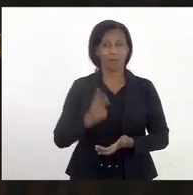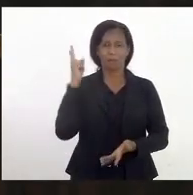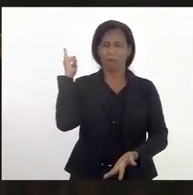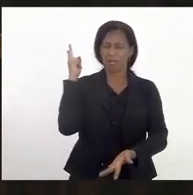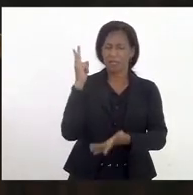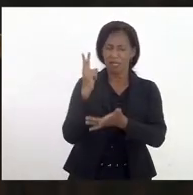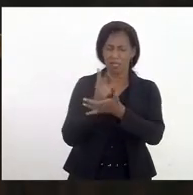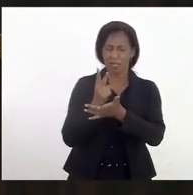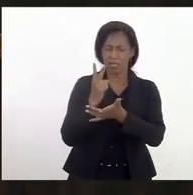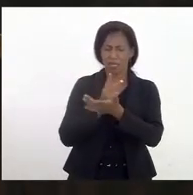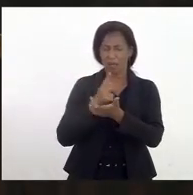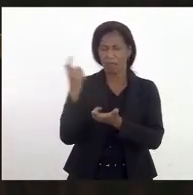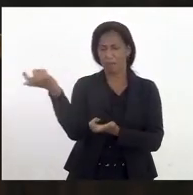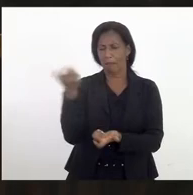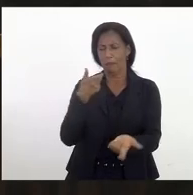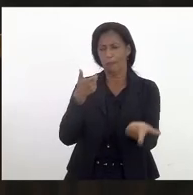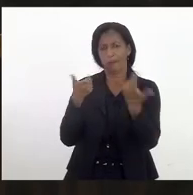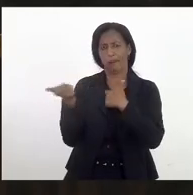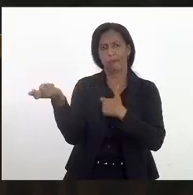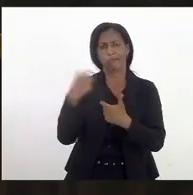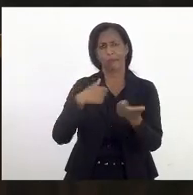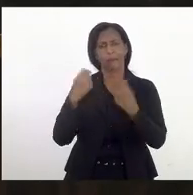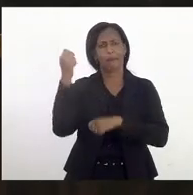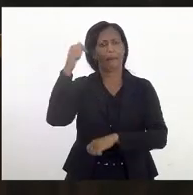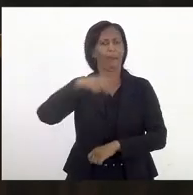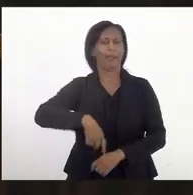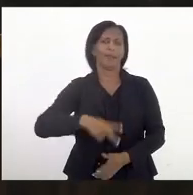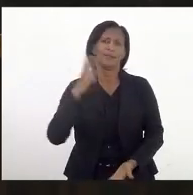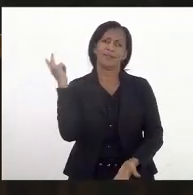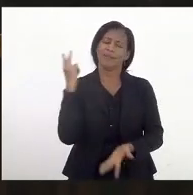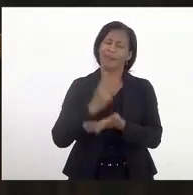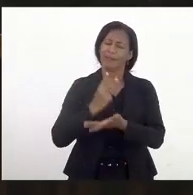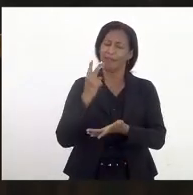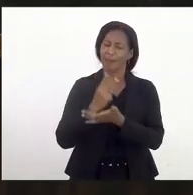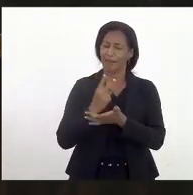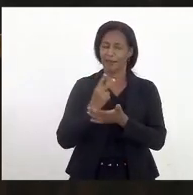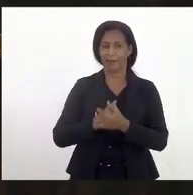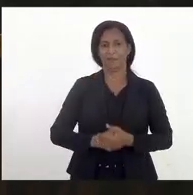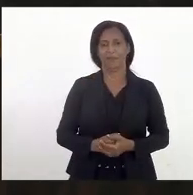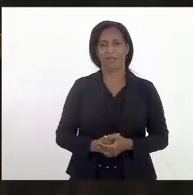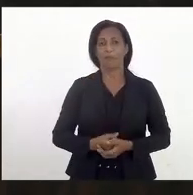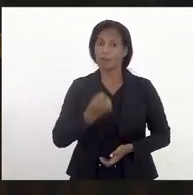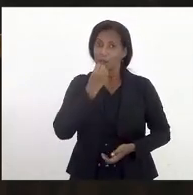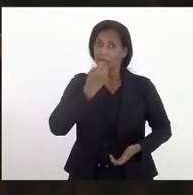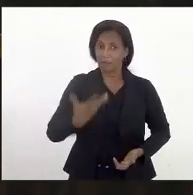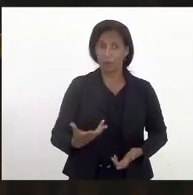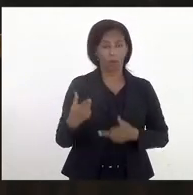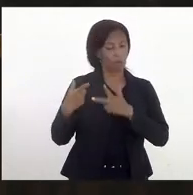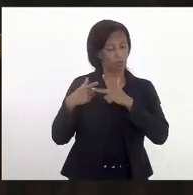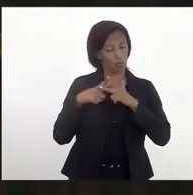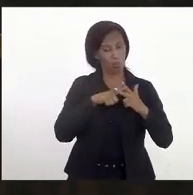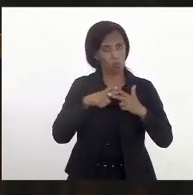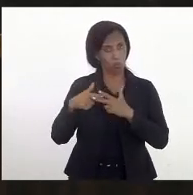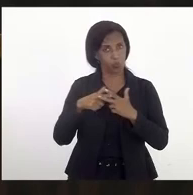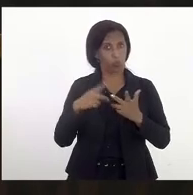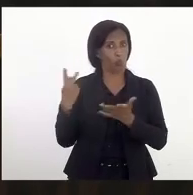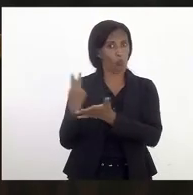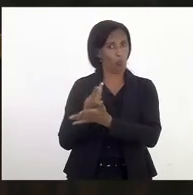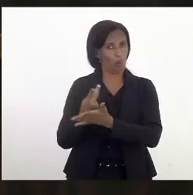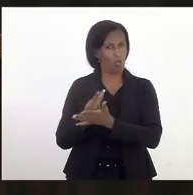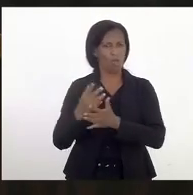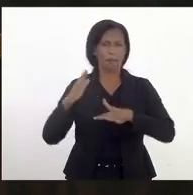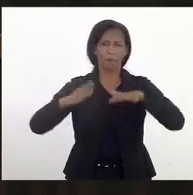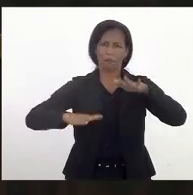crítica Maior Que bom que você tem a crítica é fundamental para que a gente possa corrigir os erros sempre mas